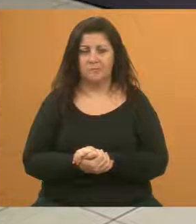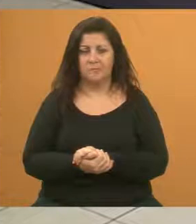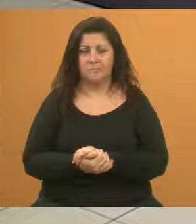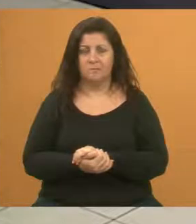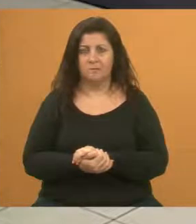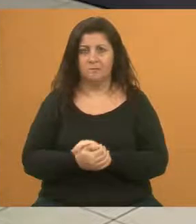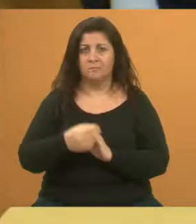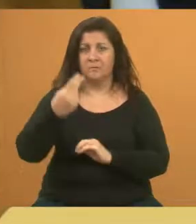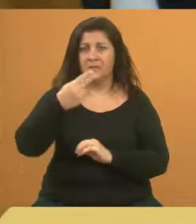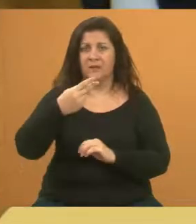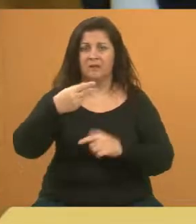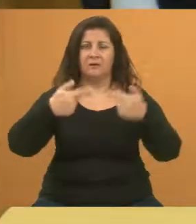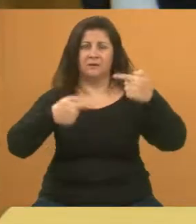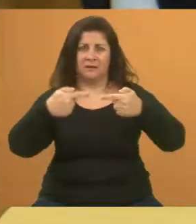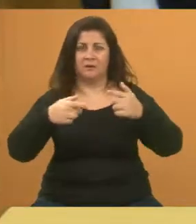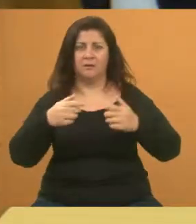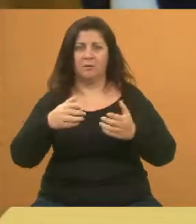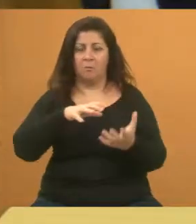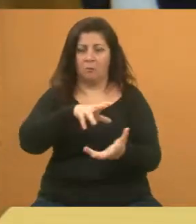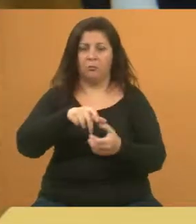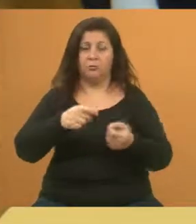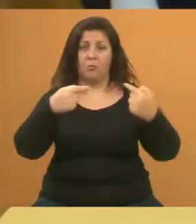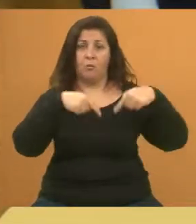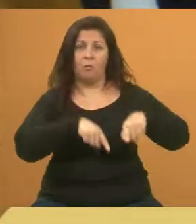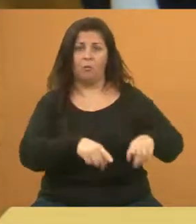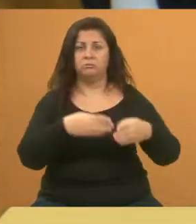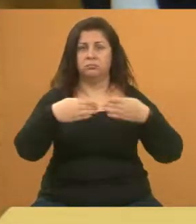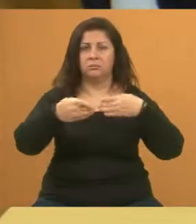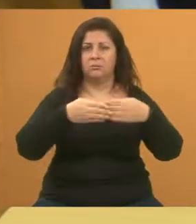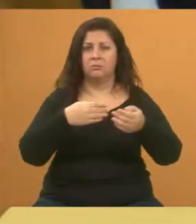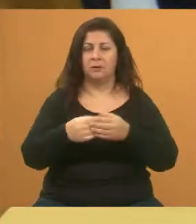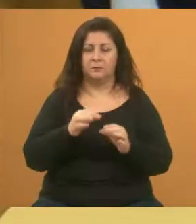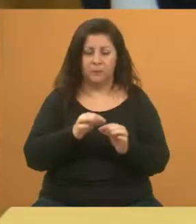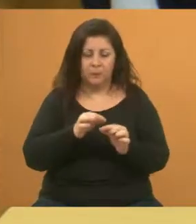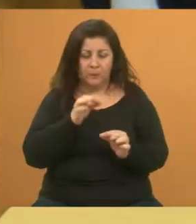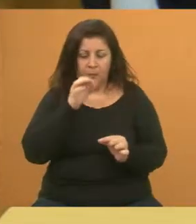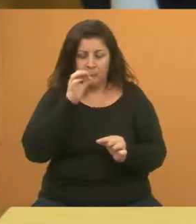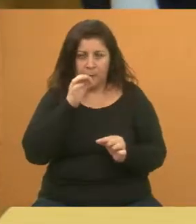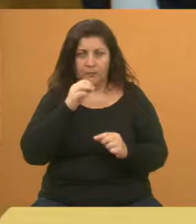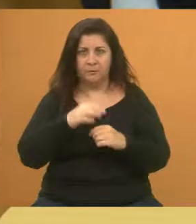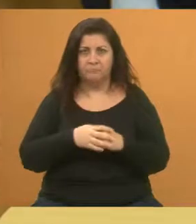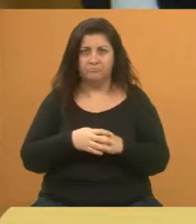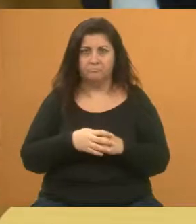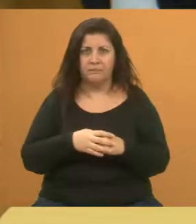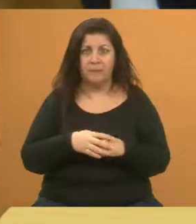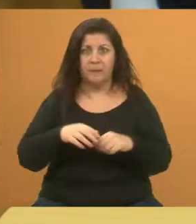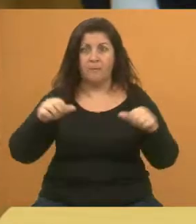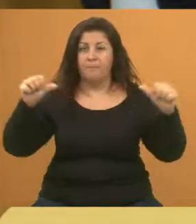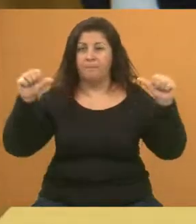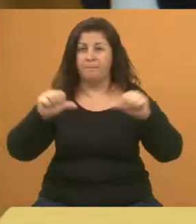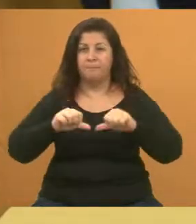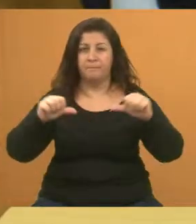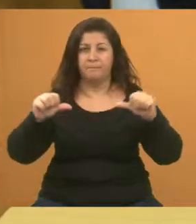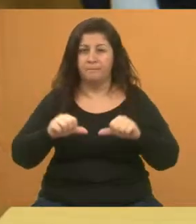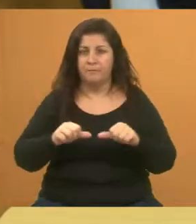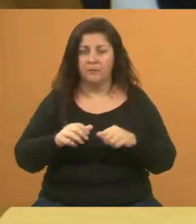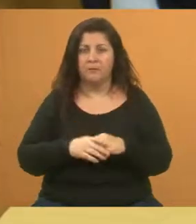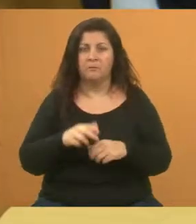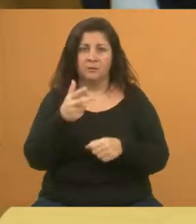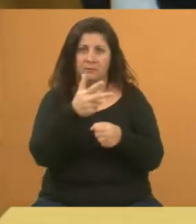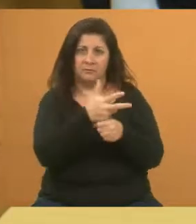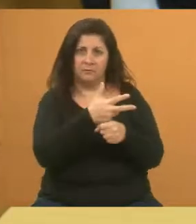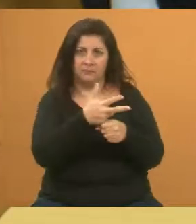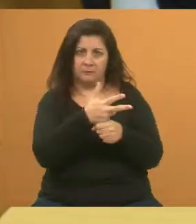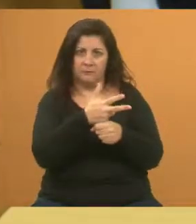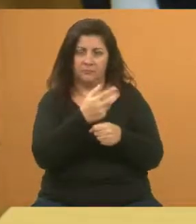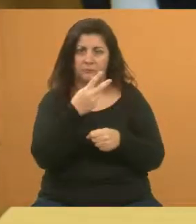Na Segunda Guerra Mundial, contra o plástico, o canudinho conquistou rapidamente o posto de maior vilão quando um vídeo gravado